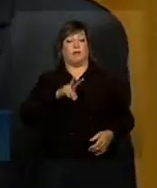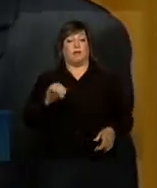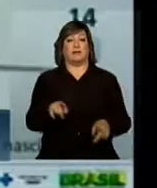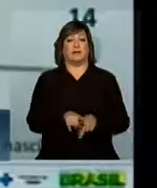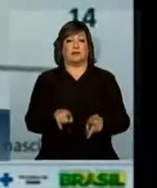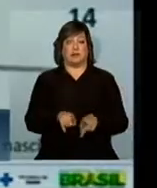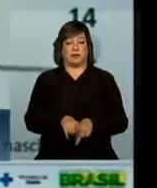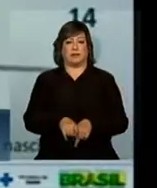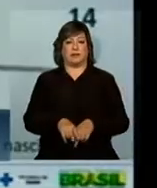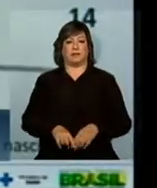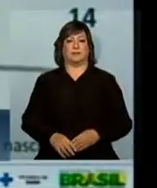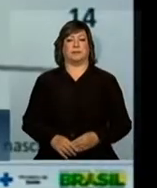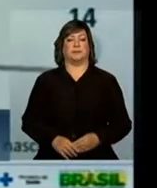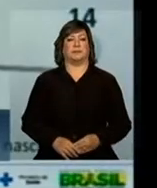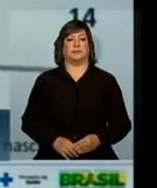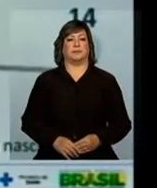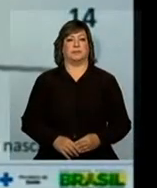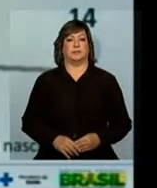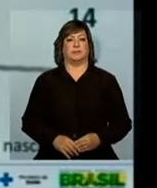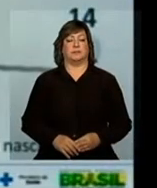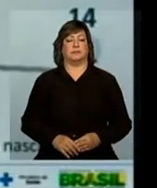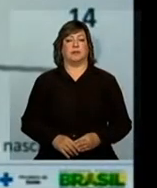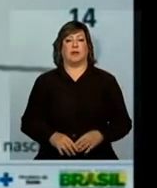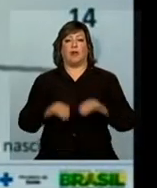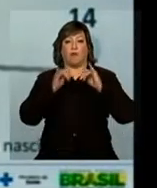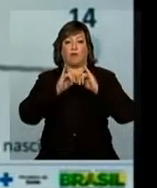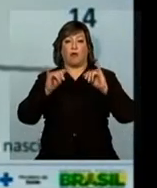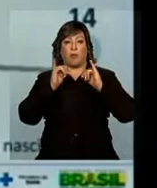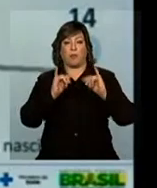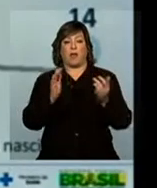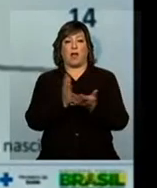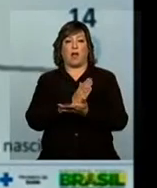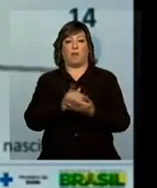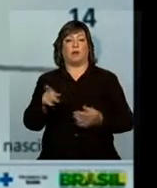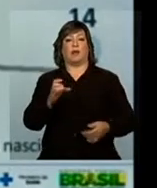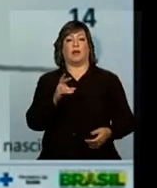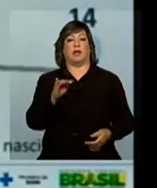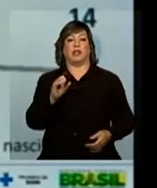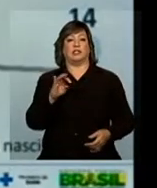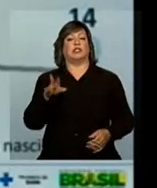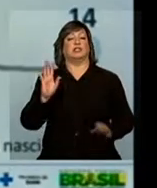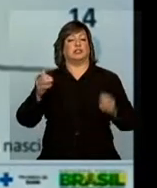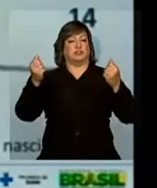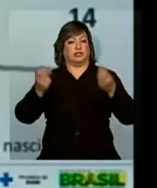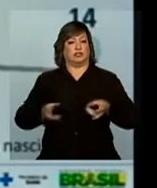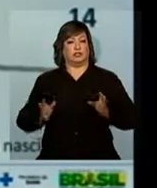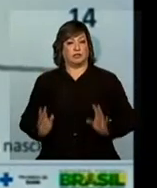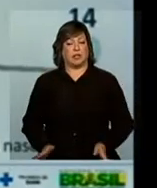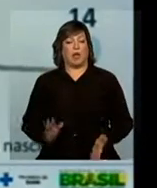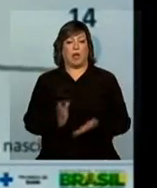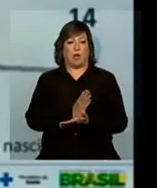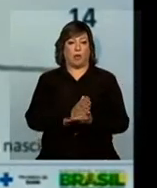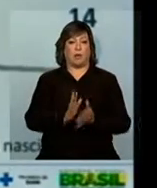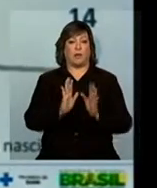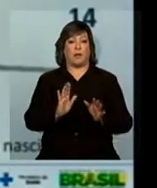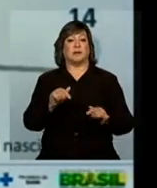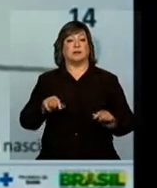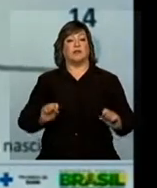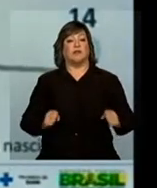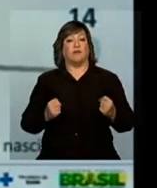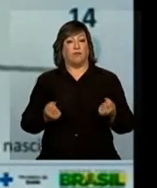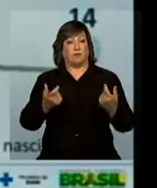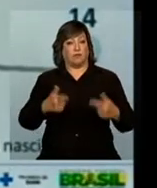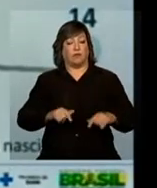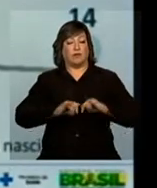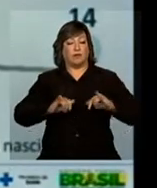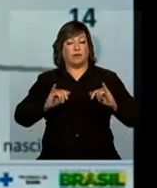muito... são os dados, alguns deles a Cristina já fez menção, mas o reforço